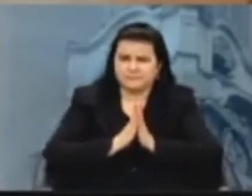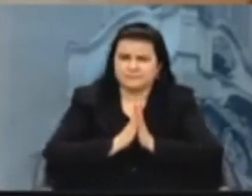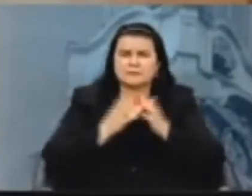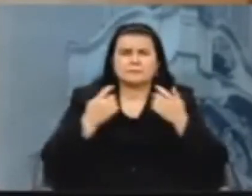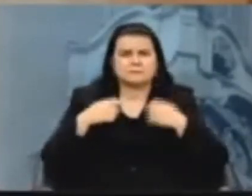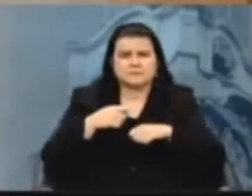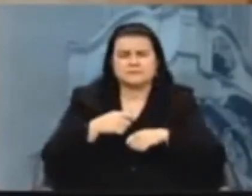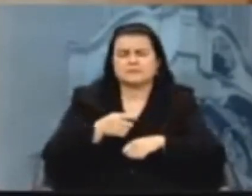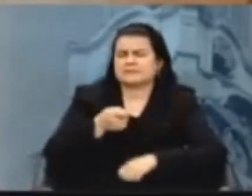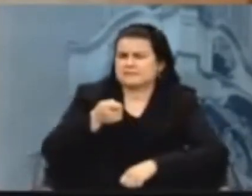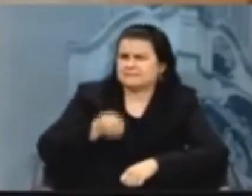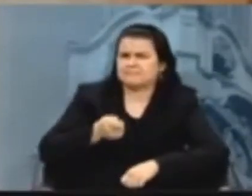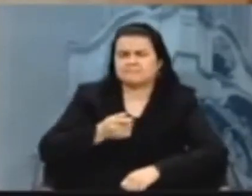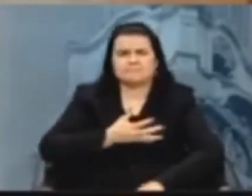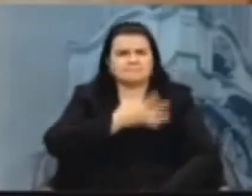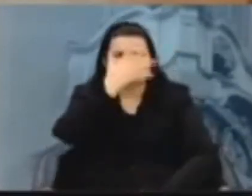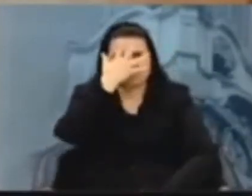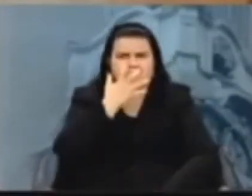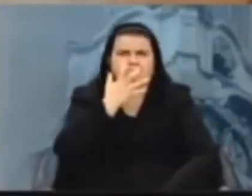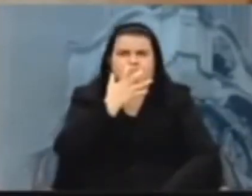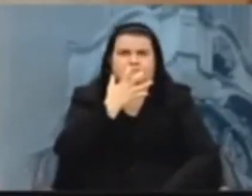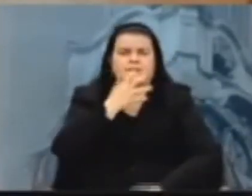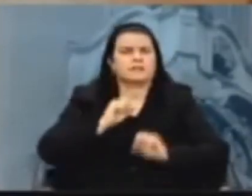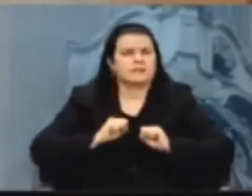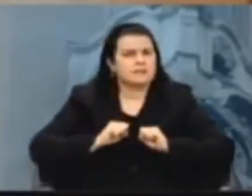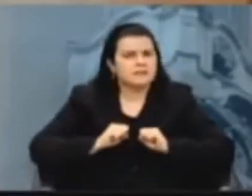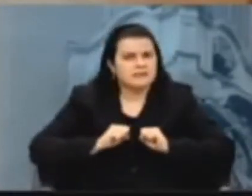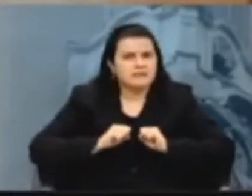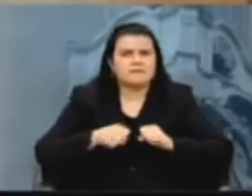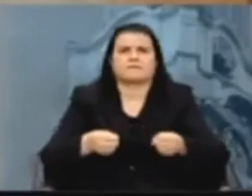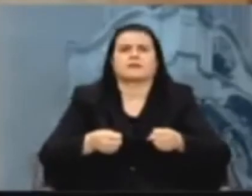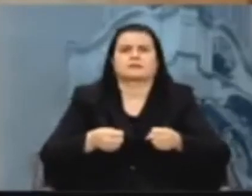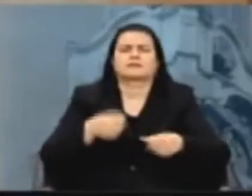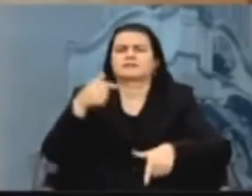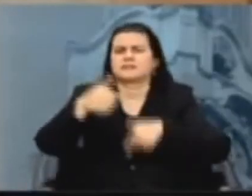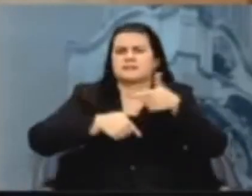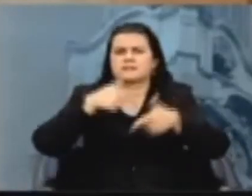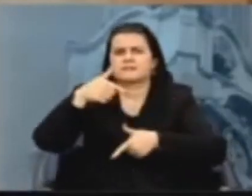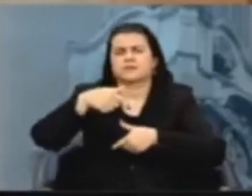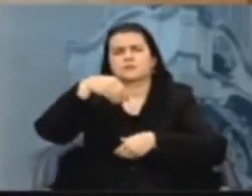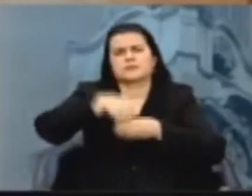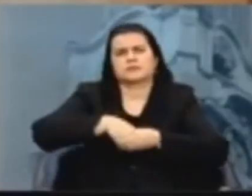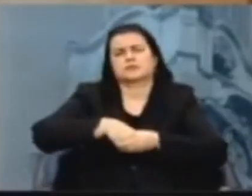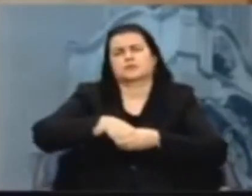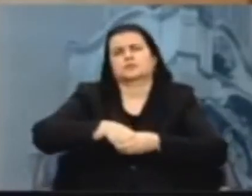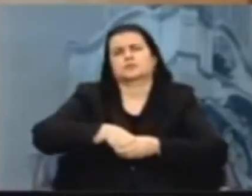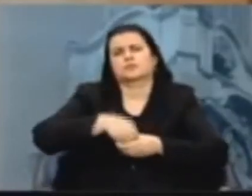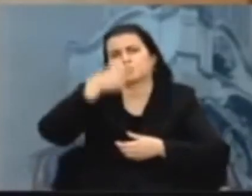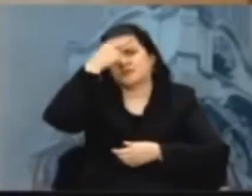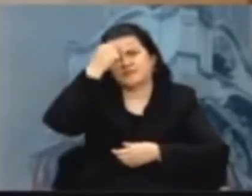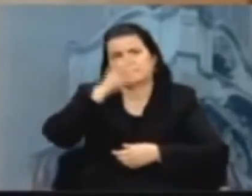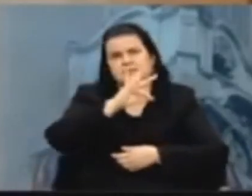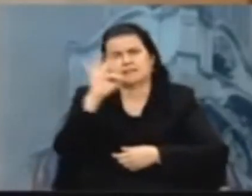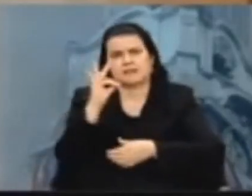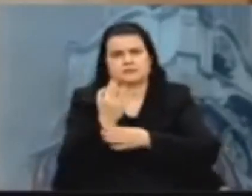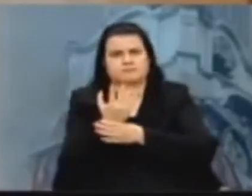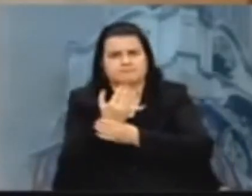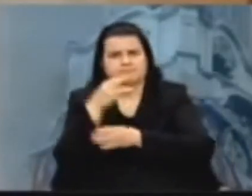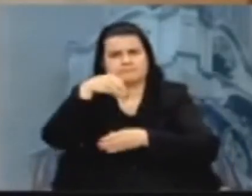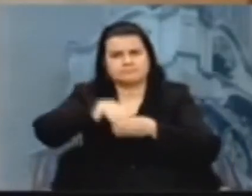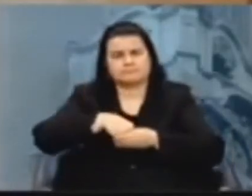dura, mas necessária à defesa do grande serviço que a Universidade Federal tem prestado ao município de Porto